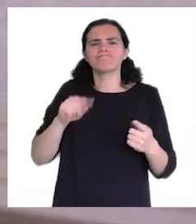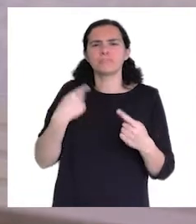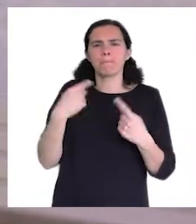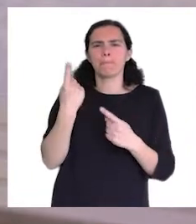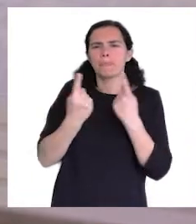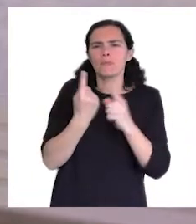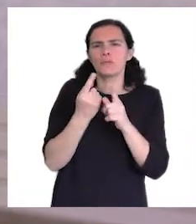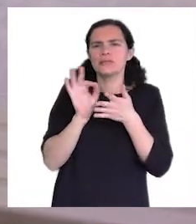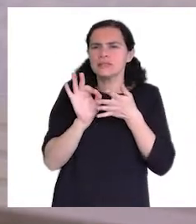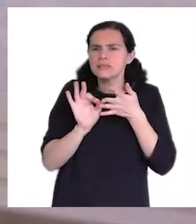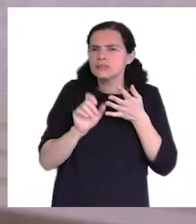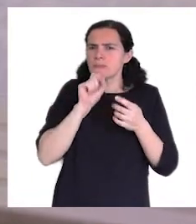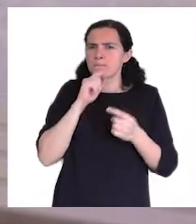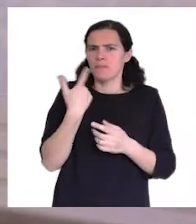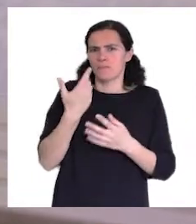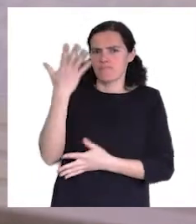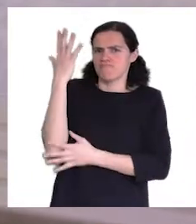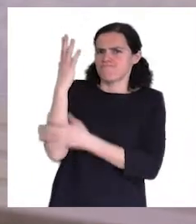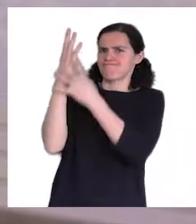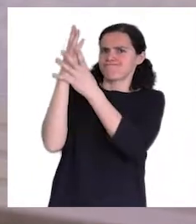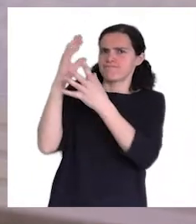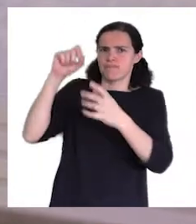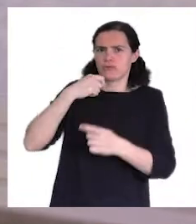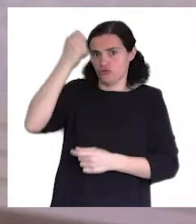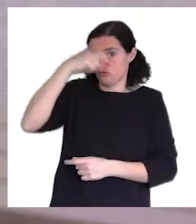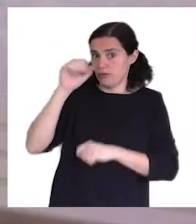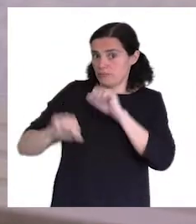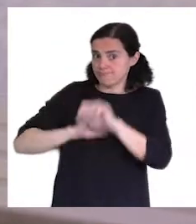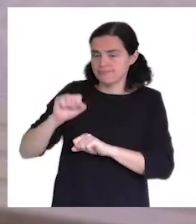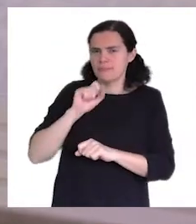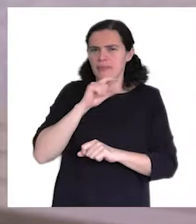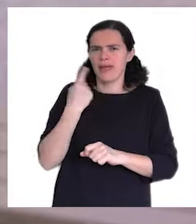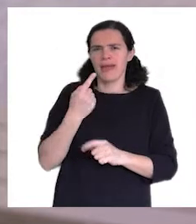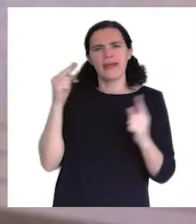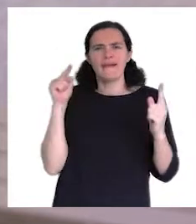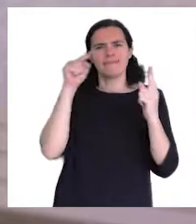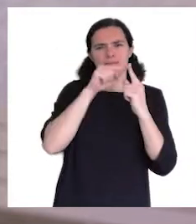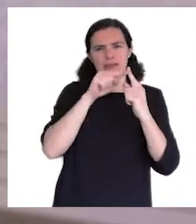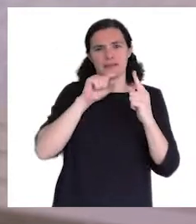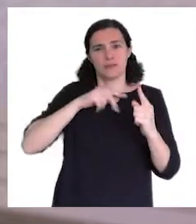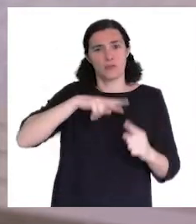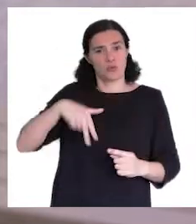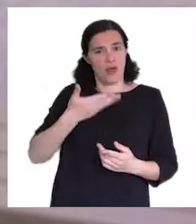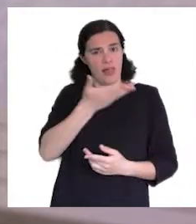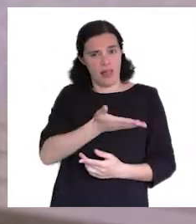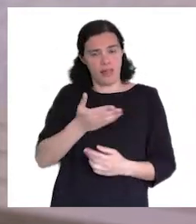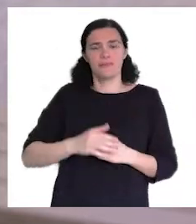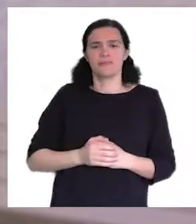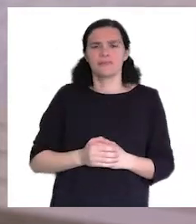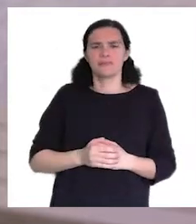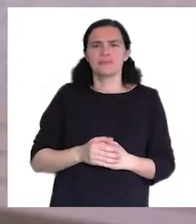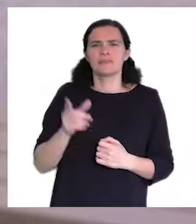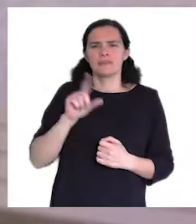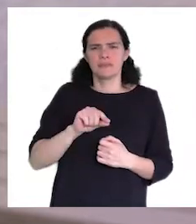têm alguma característica que pode ser o seu porte, a sua história, que constituem uma referência para o país e